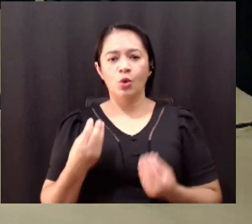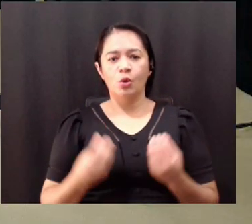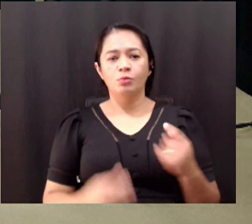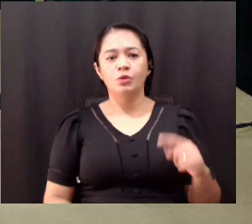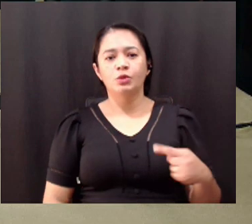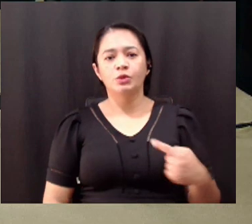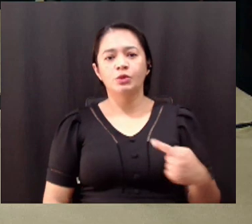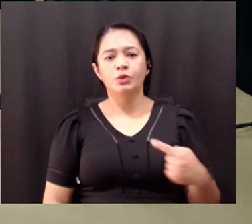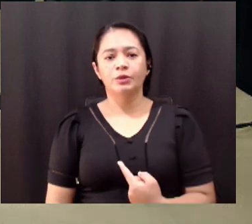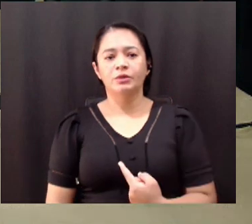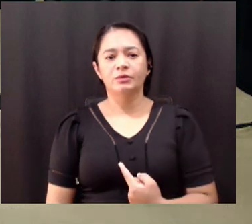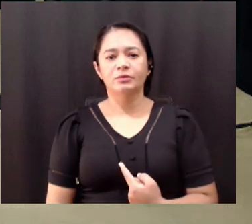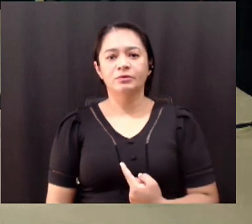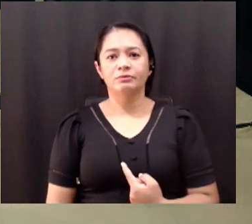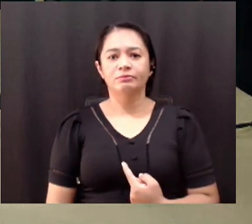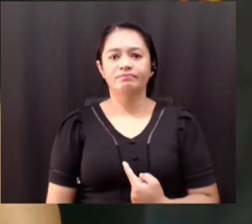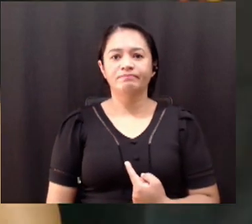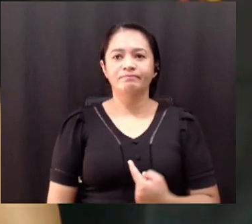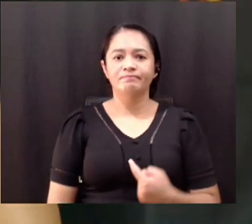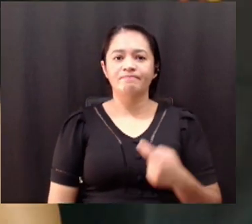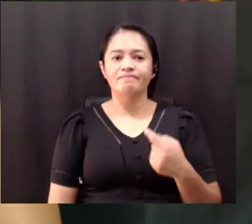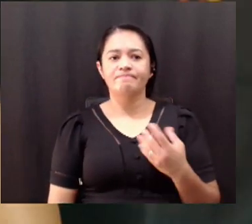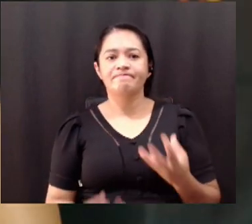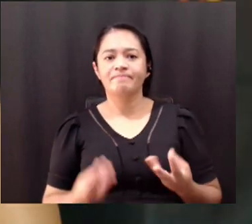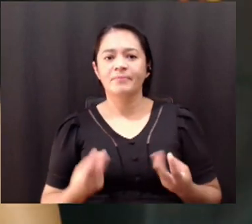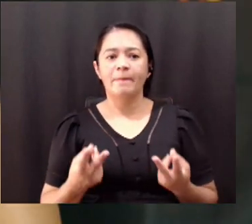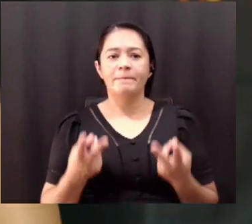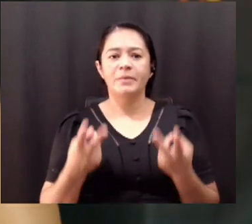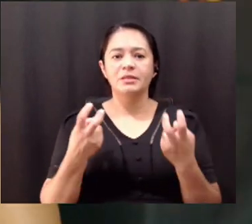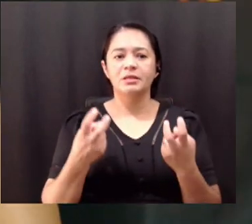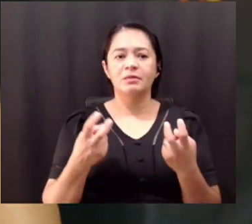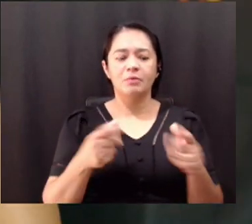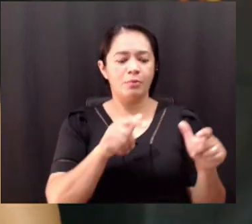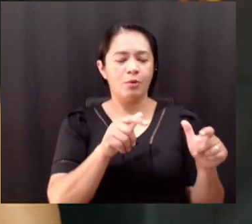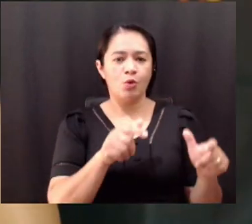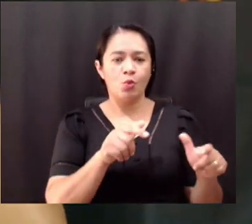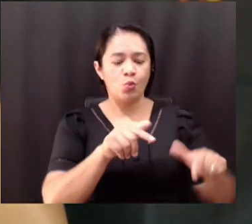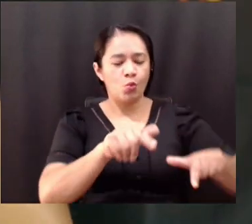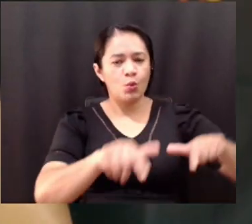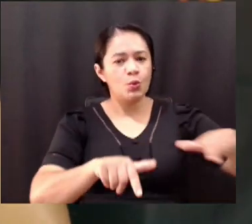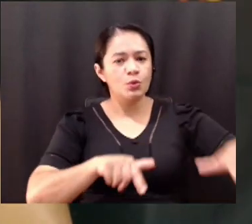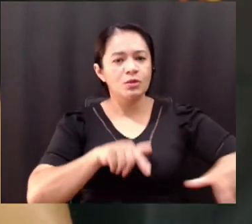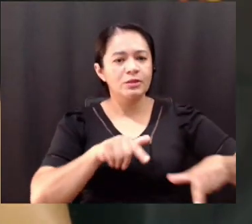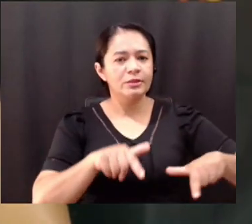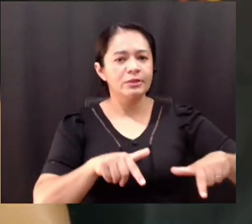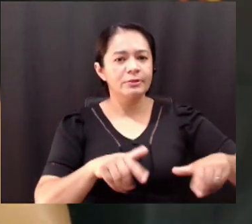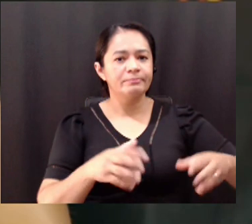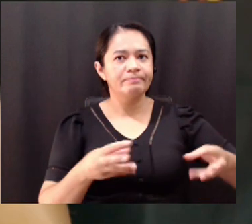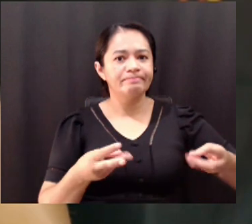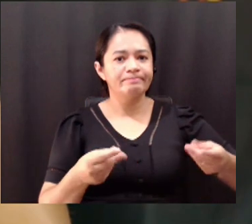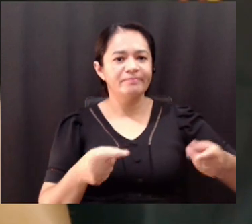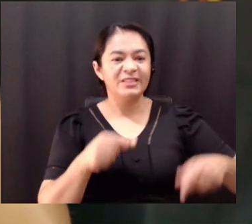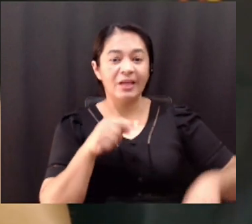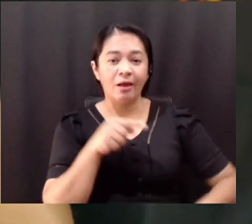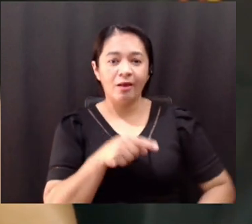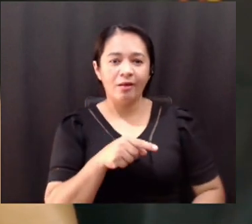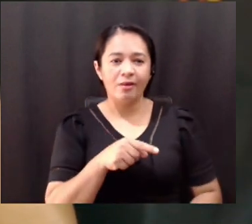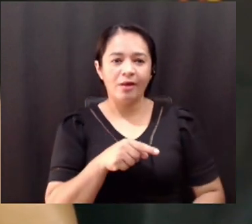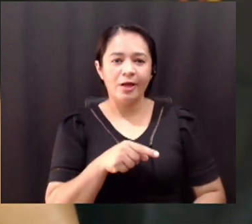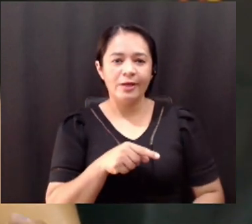pode diagnosticar um ambiente de trabalho que esteja causando